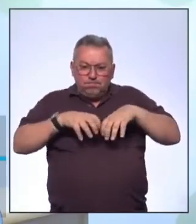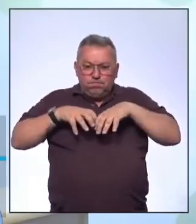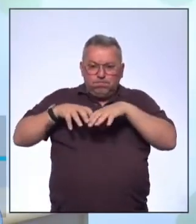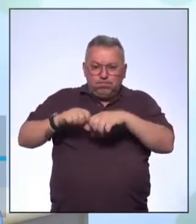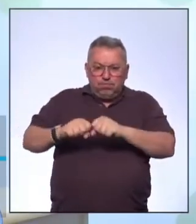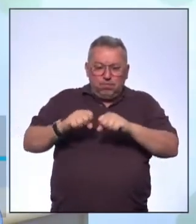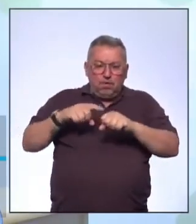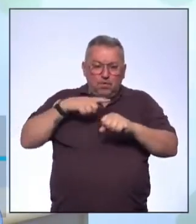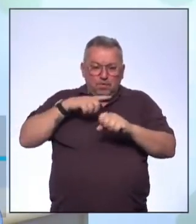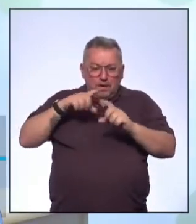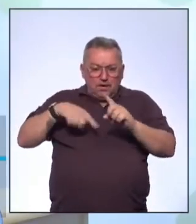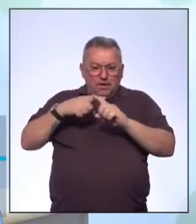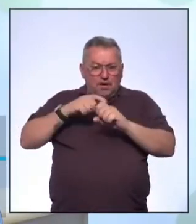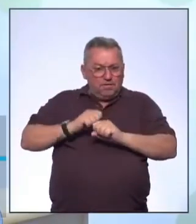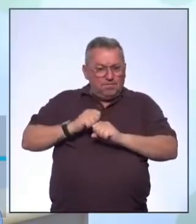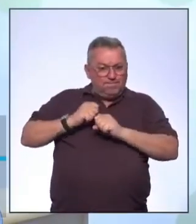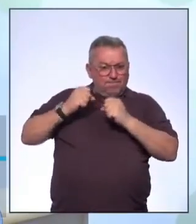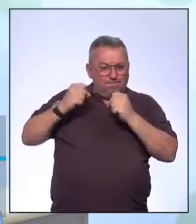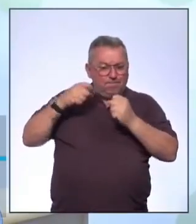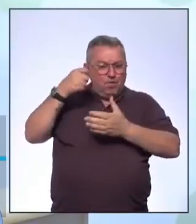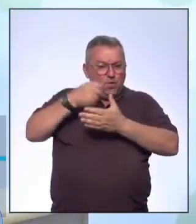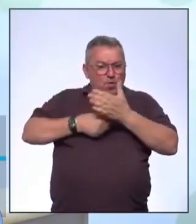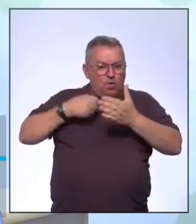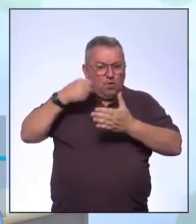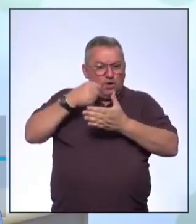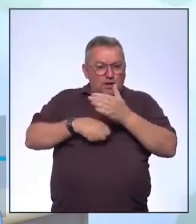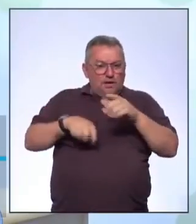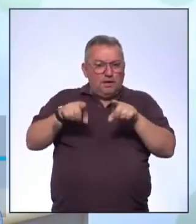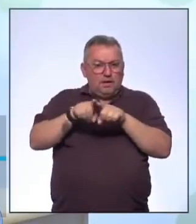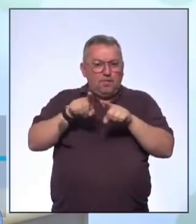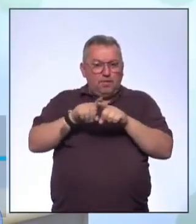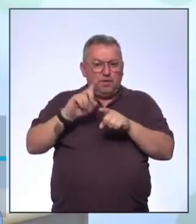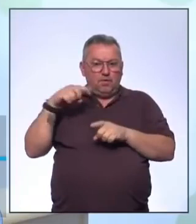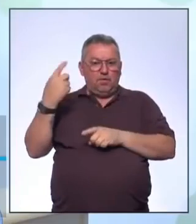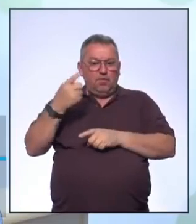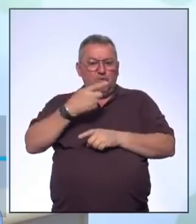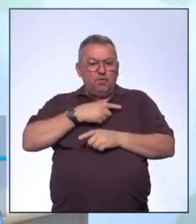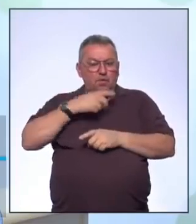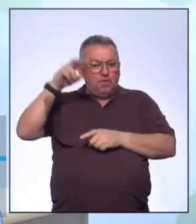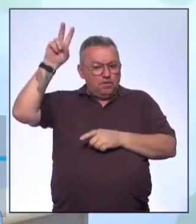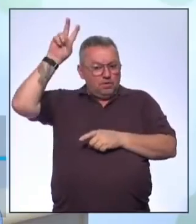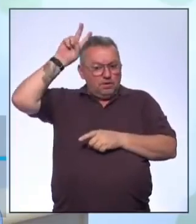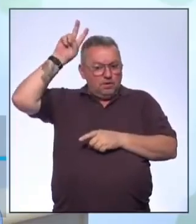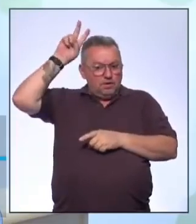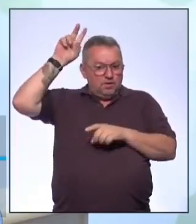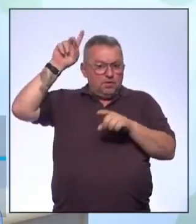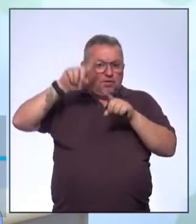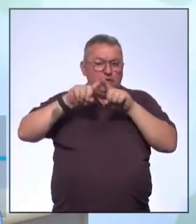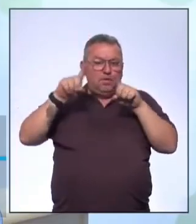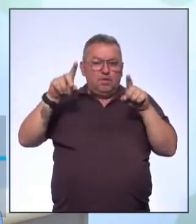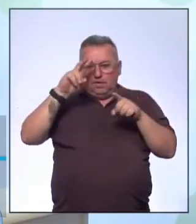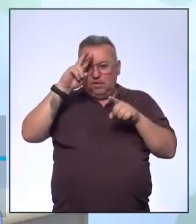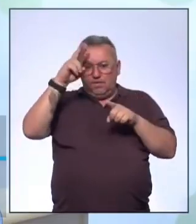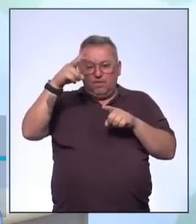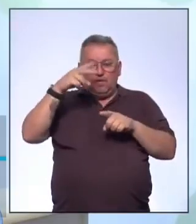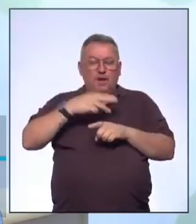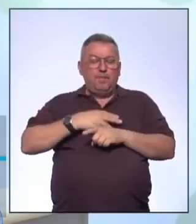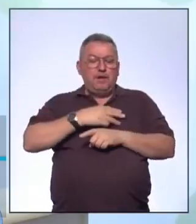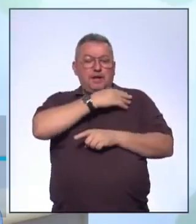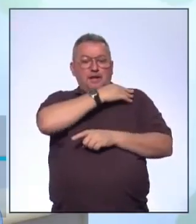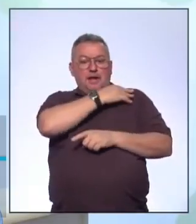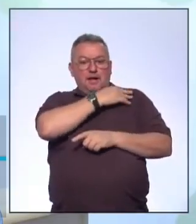houve resistências, lutas dos nossos nativos, mas as forças